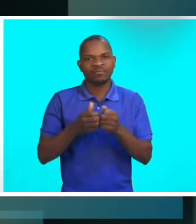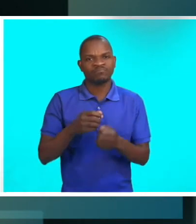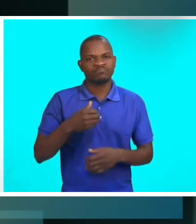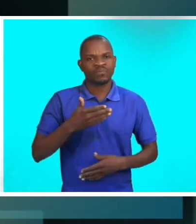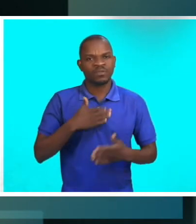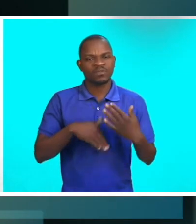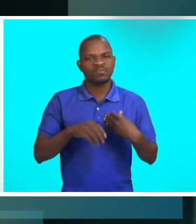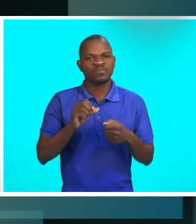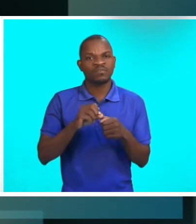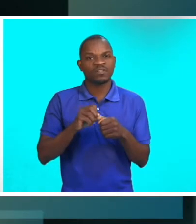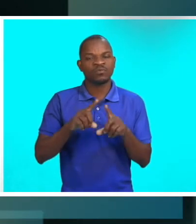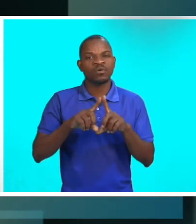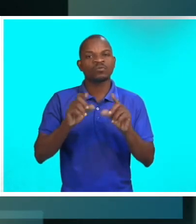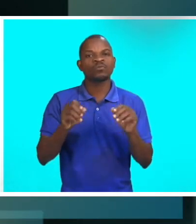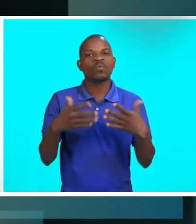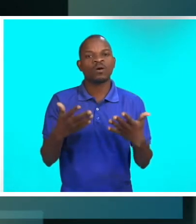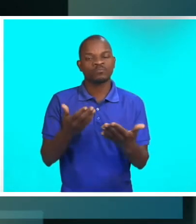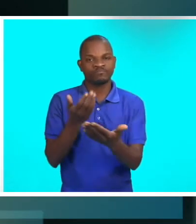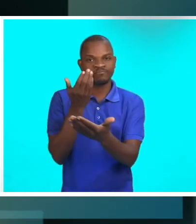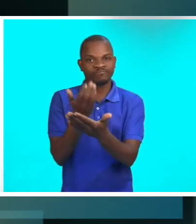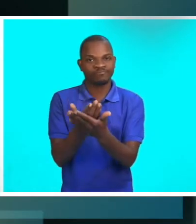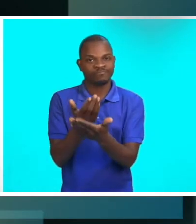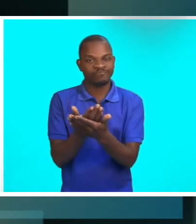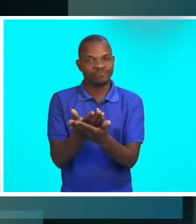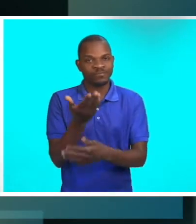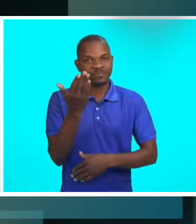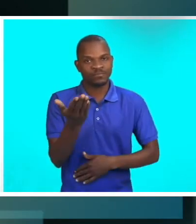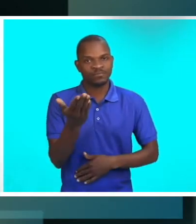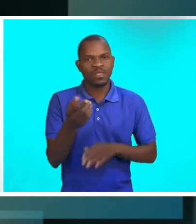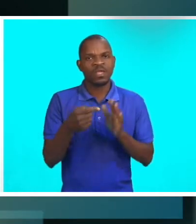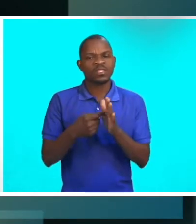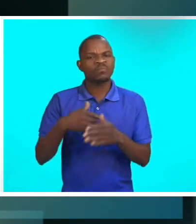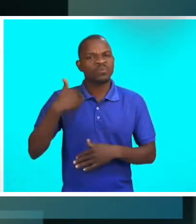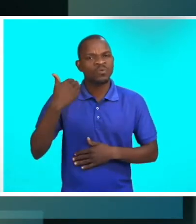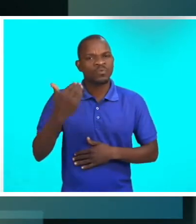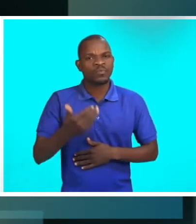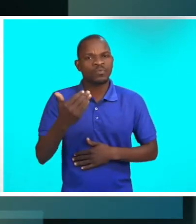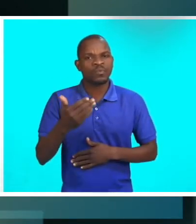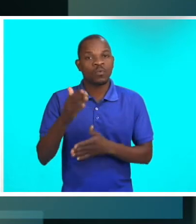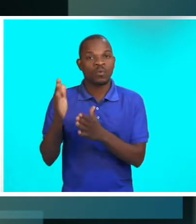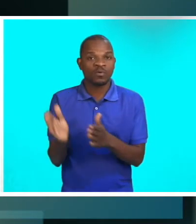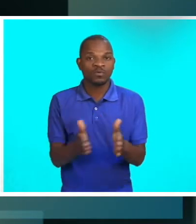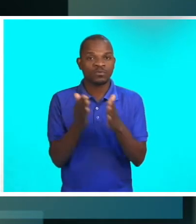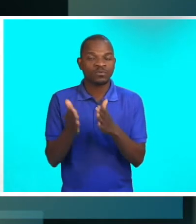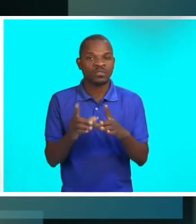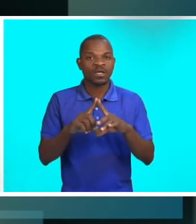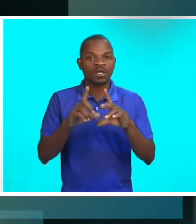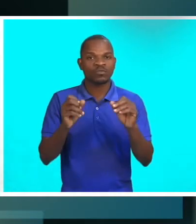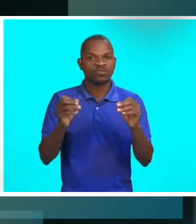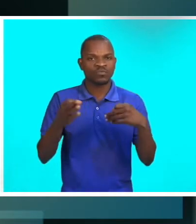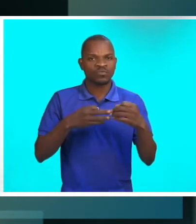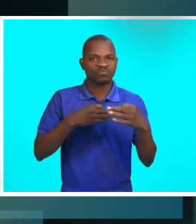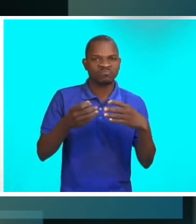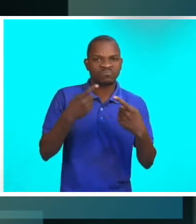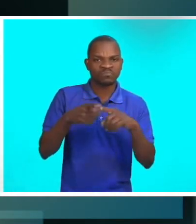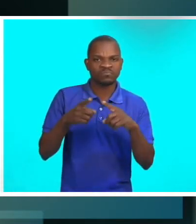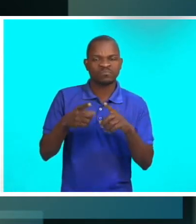um desafio, em todos os espetáculos que tem organizado, ser espetáculos inclusivos.